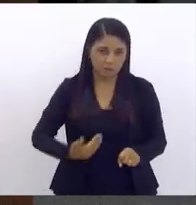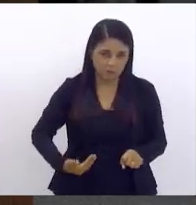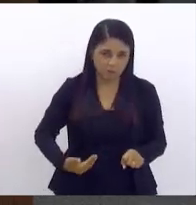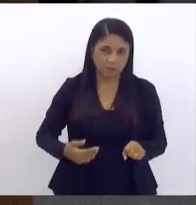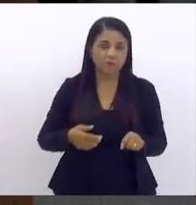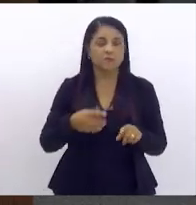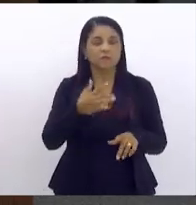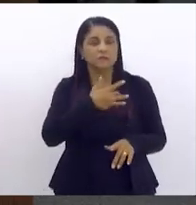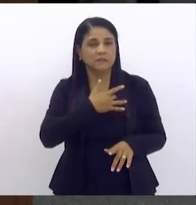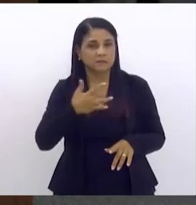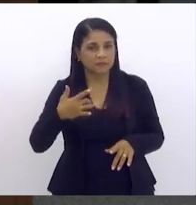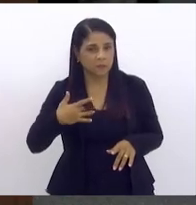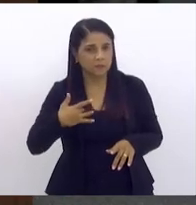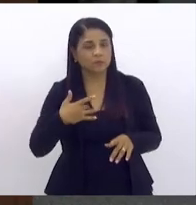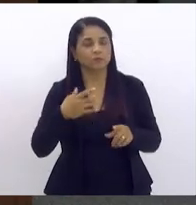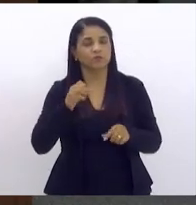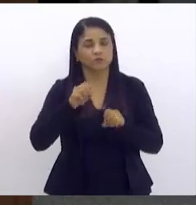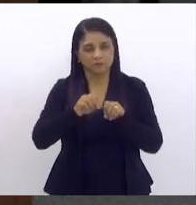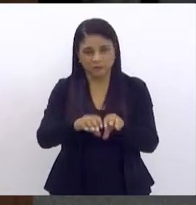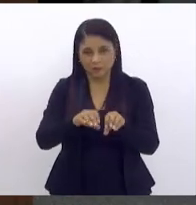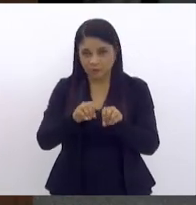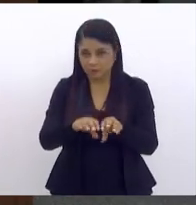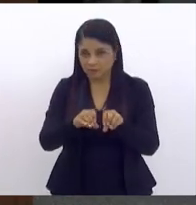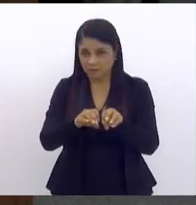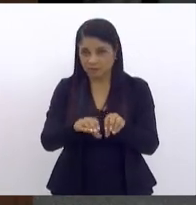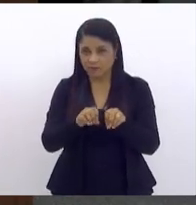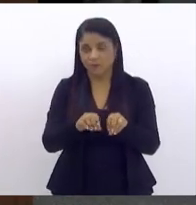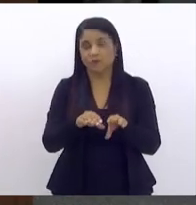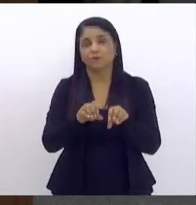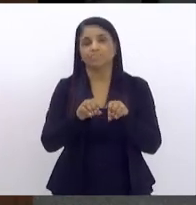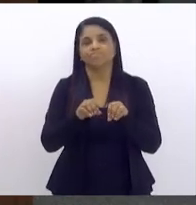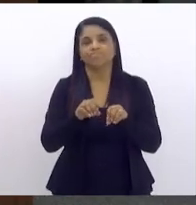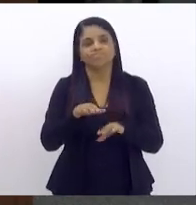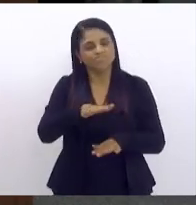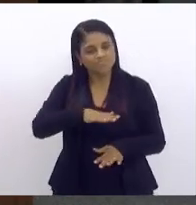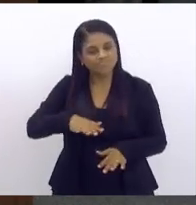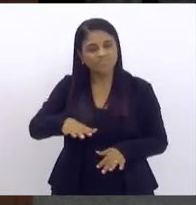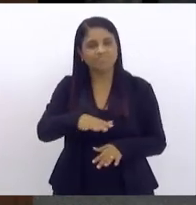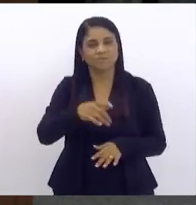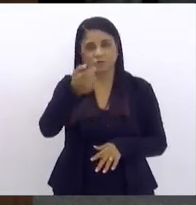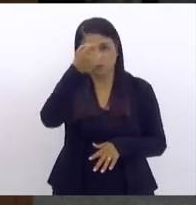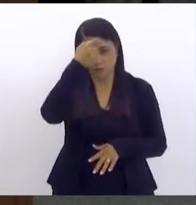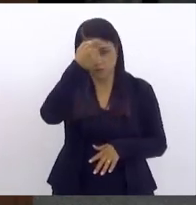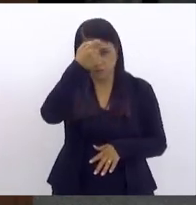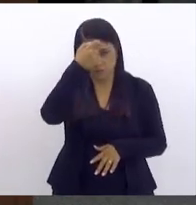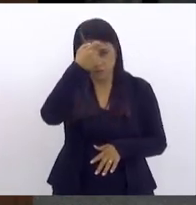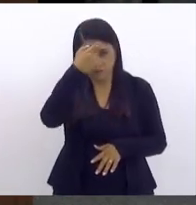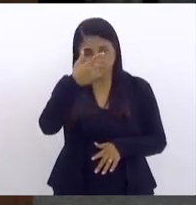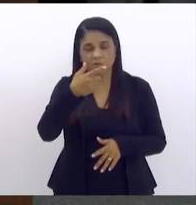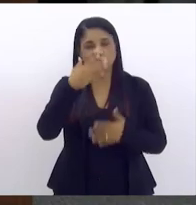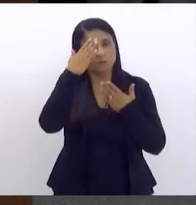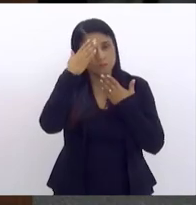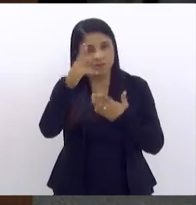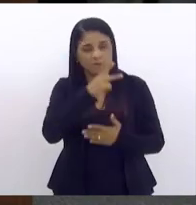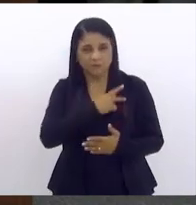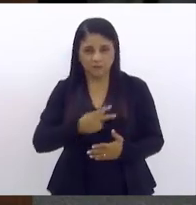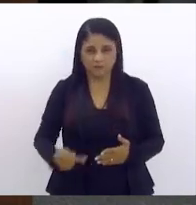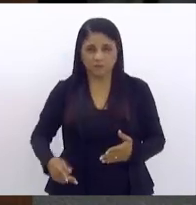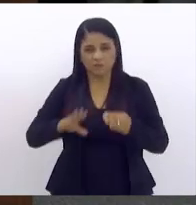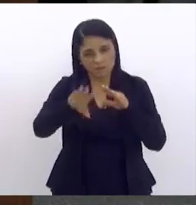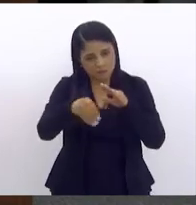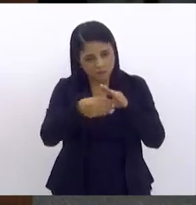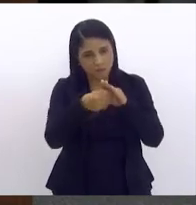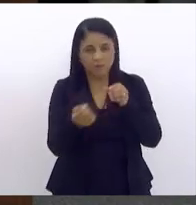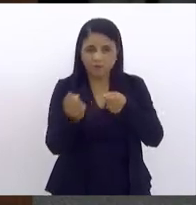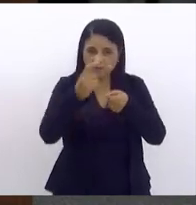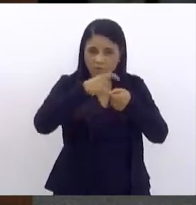na saúde, na educação, que também é esse lugar de conscientização. Então, muito obrigada, senhor presidente. Recebeu emendas,